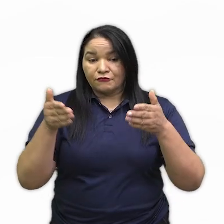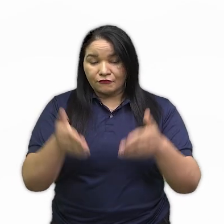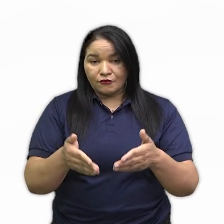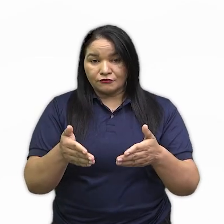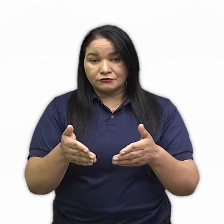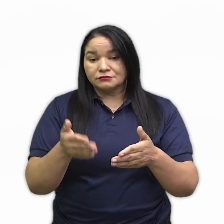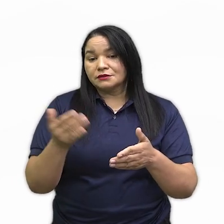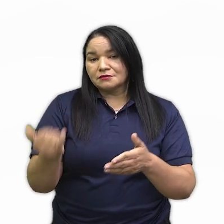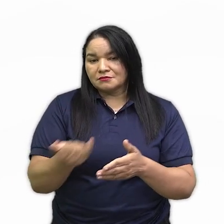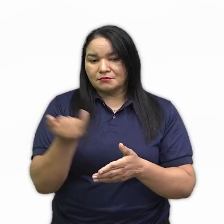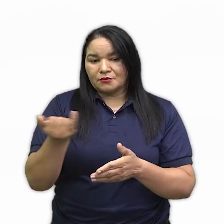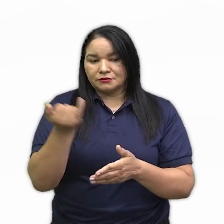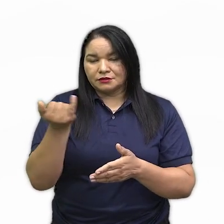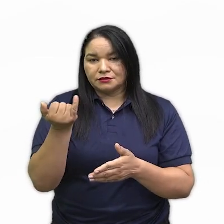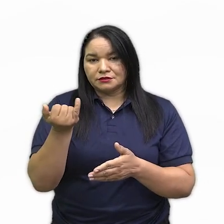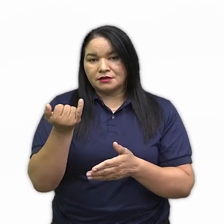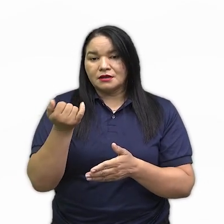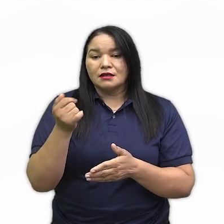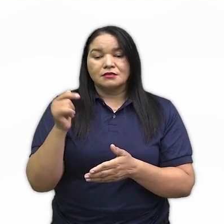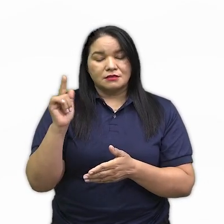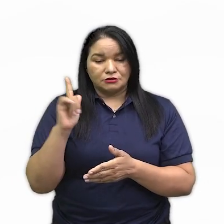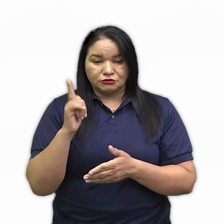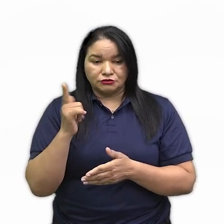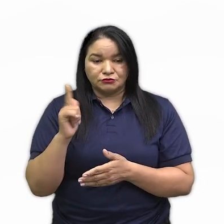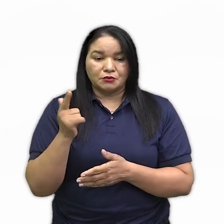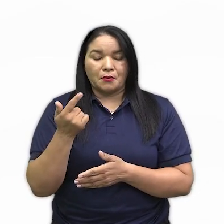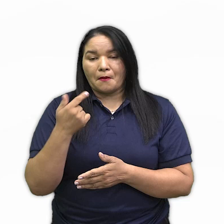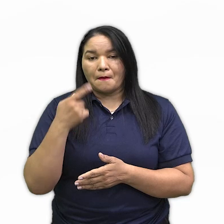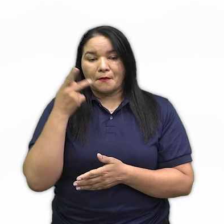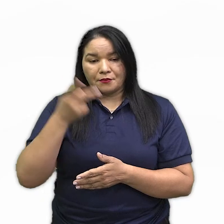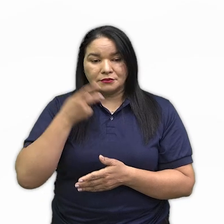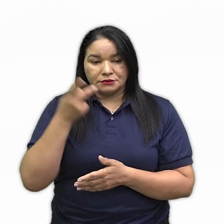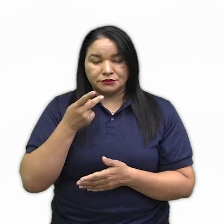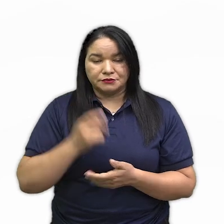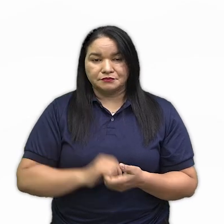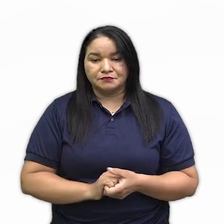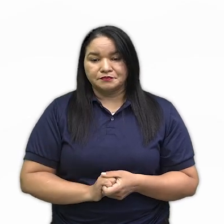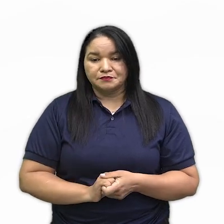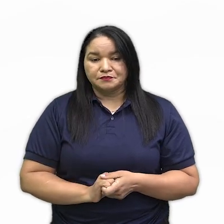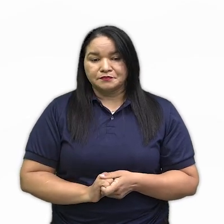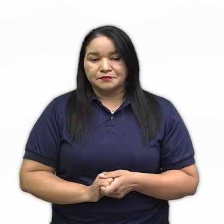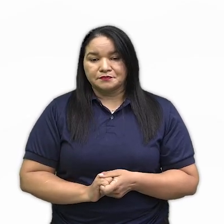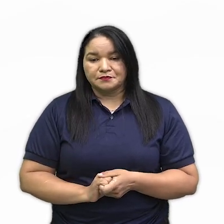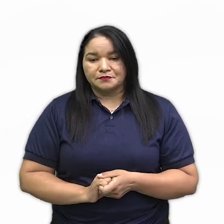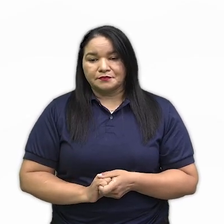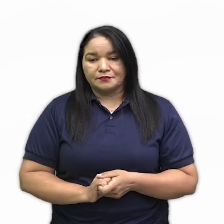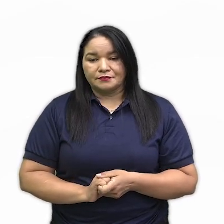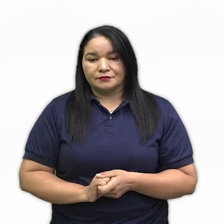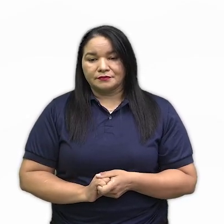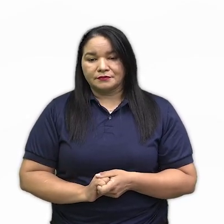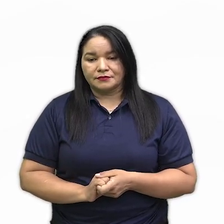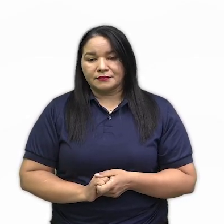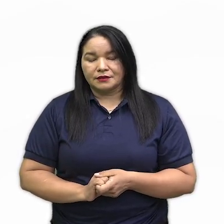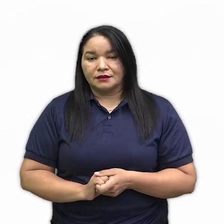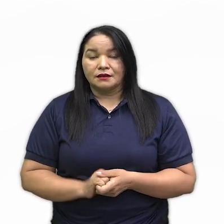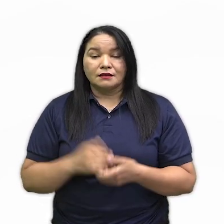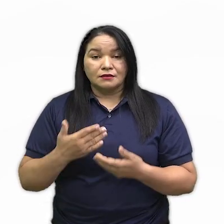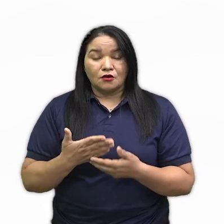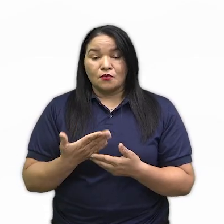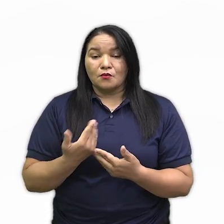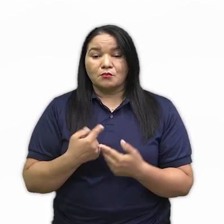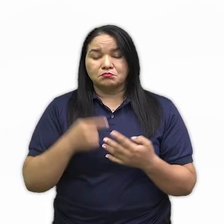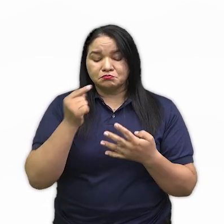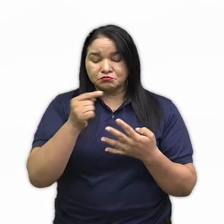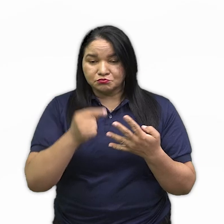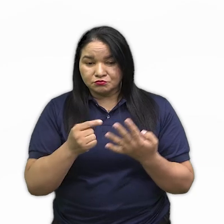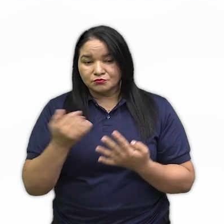na importância da geopolítica. Então, vou destacar para vocês aqui quais são ali os pontos mais